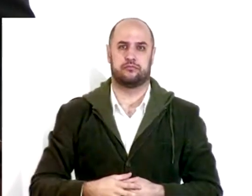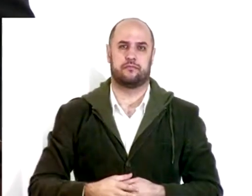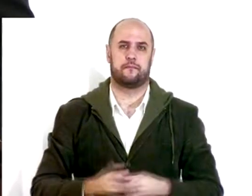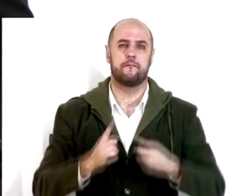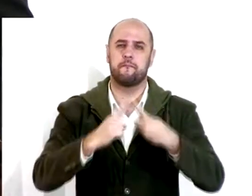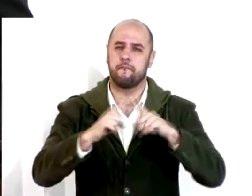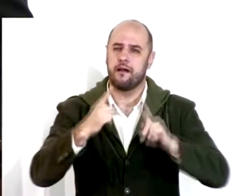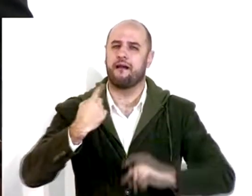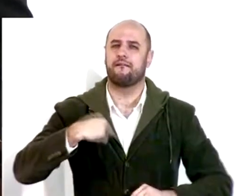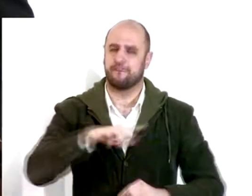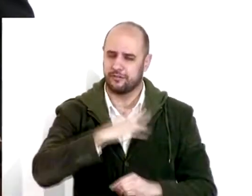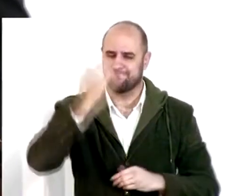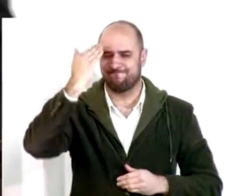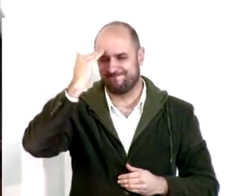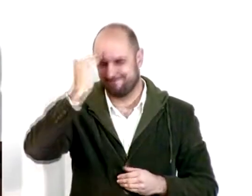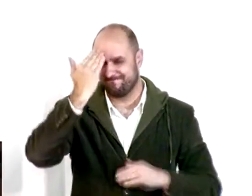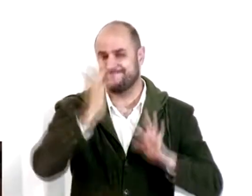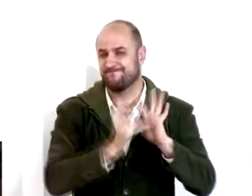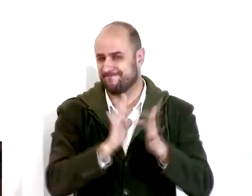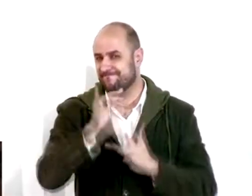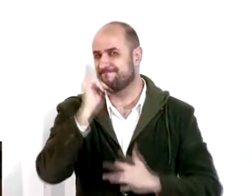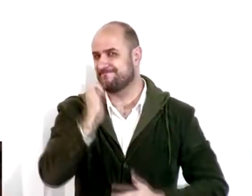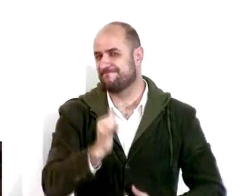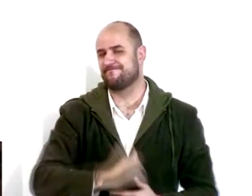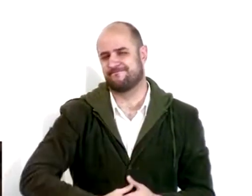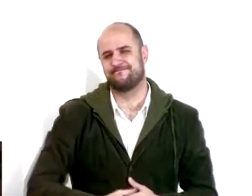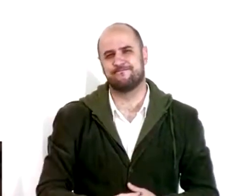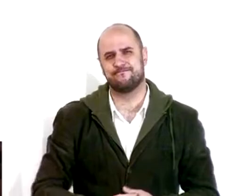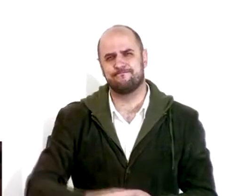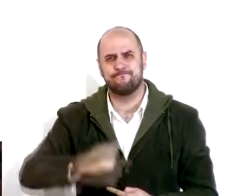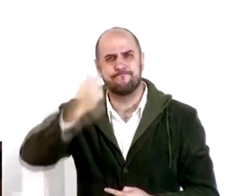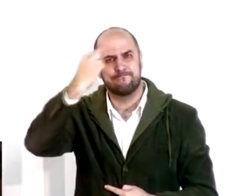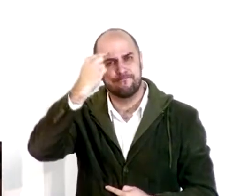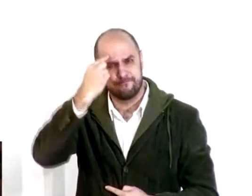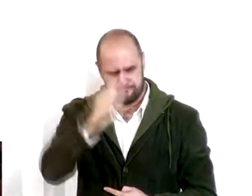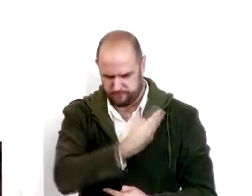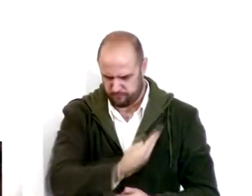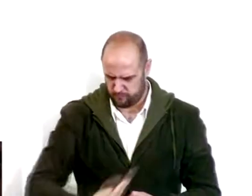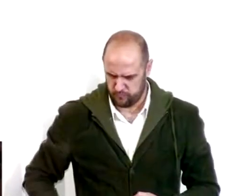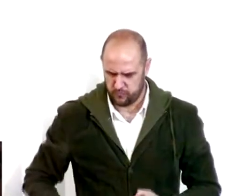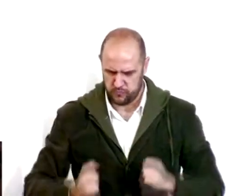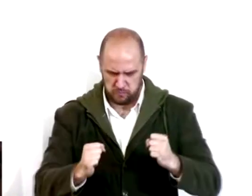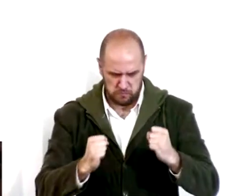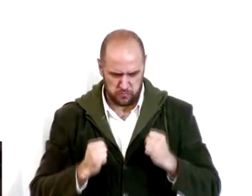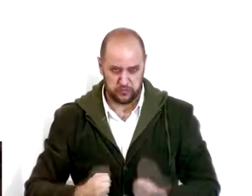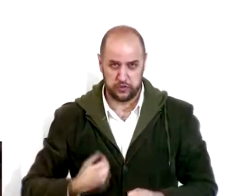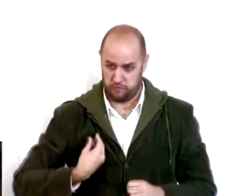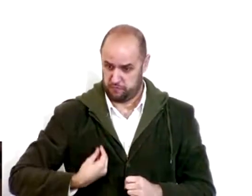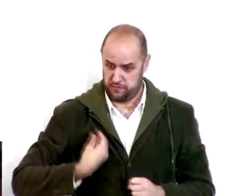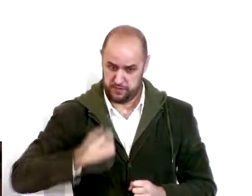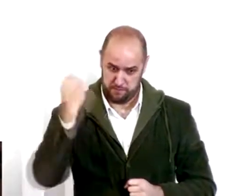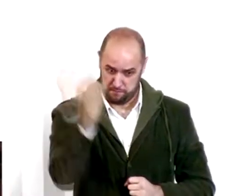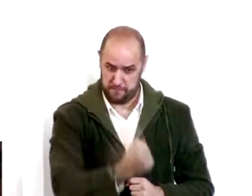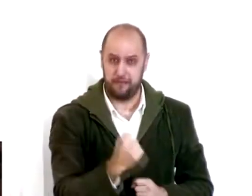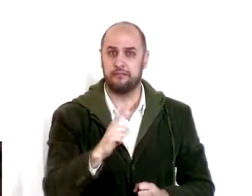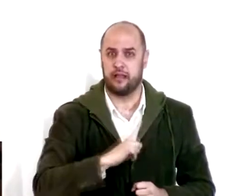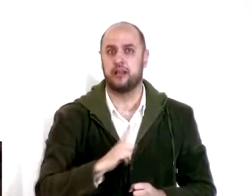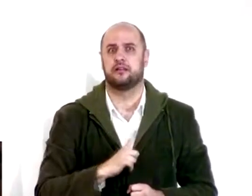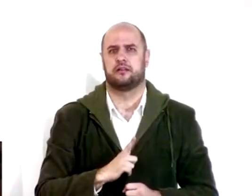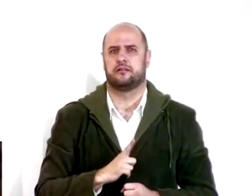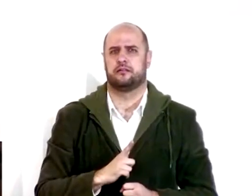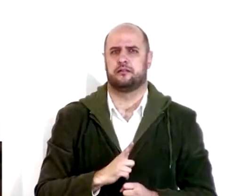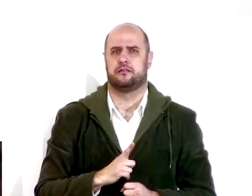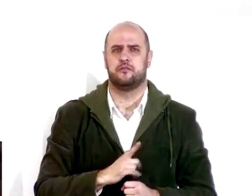falando. Pensemos no governo que tem a autoridade e o poder de tirar a vida para